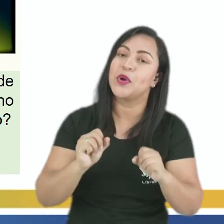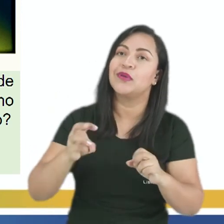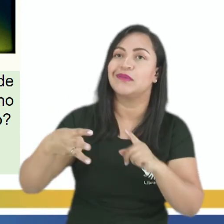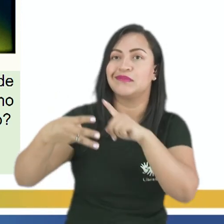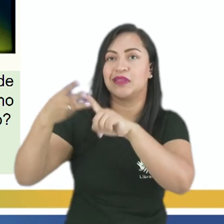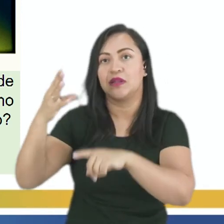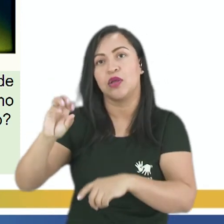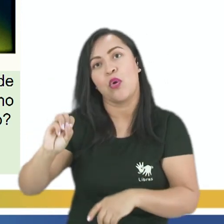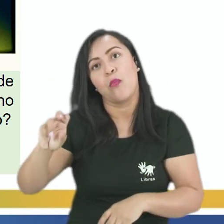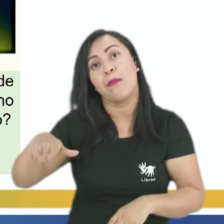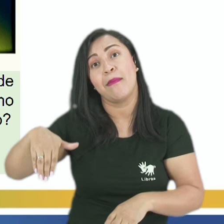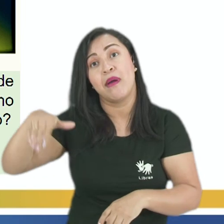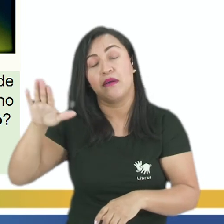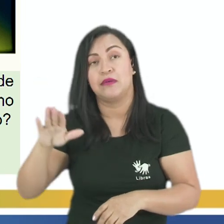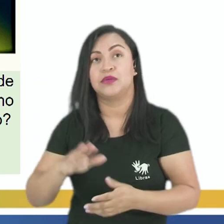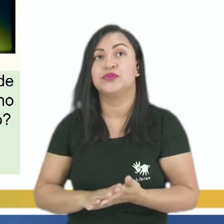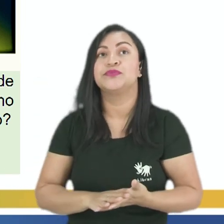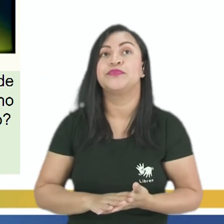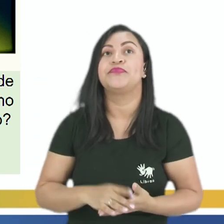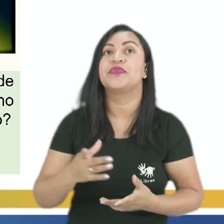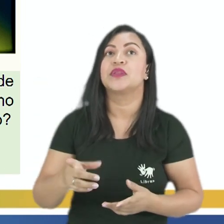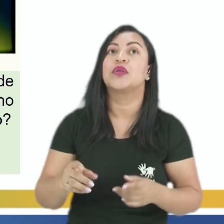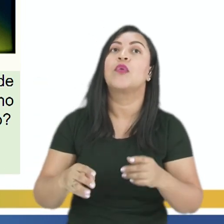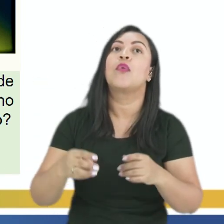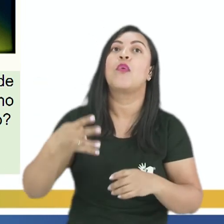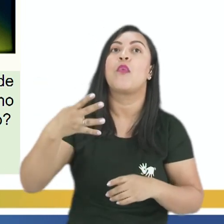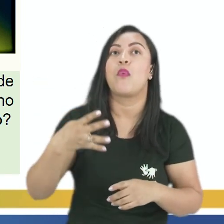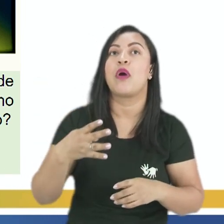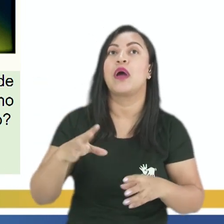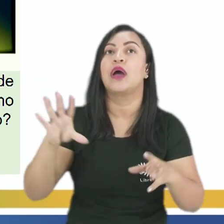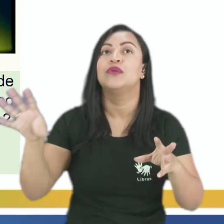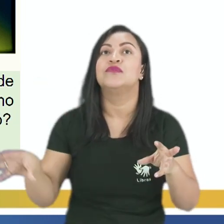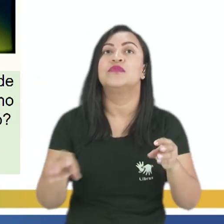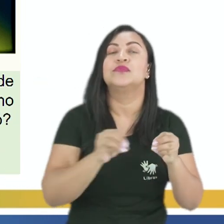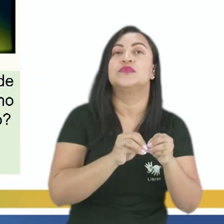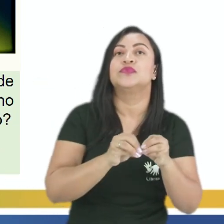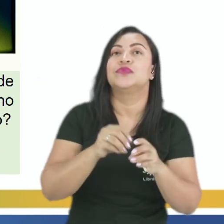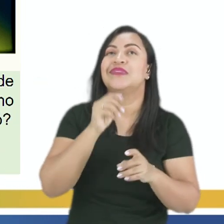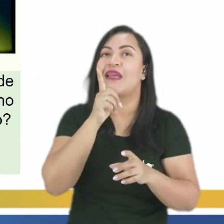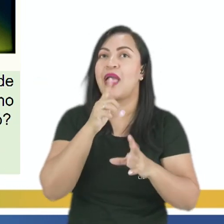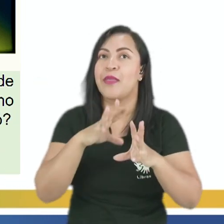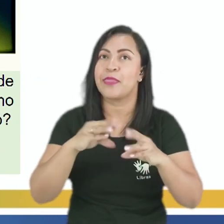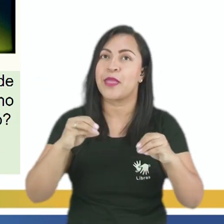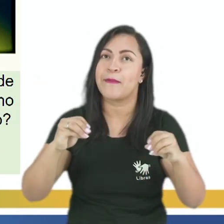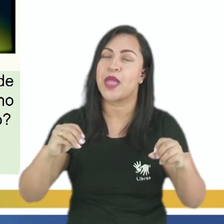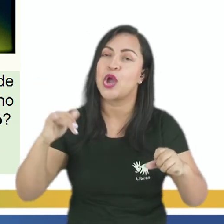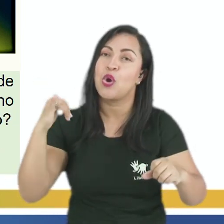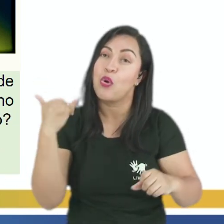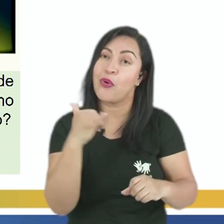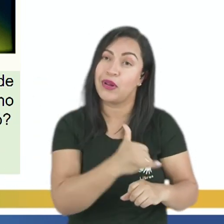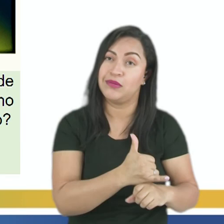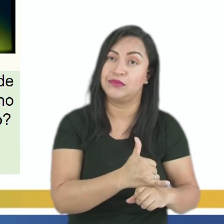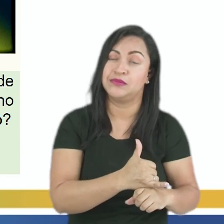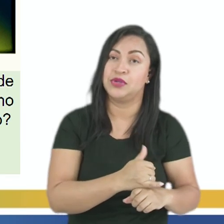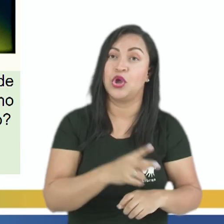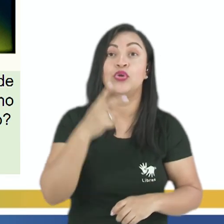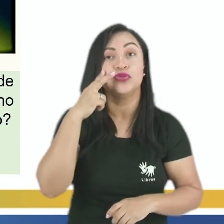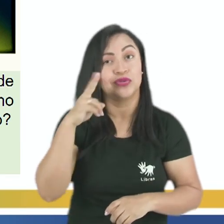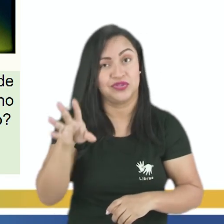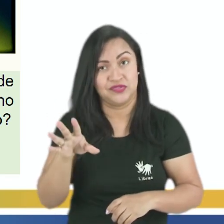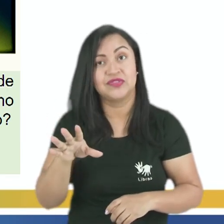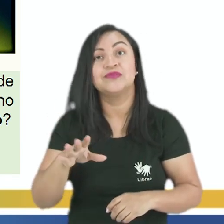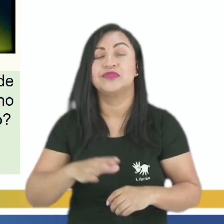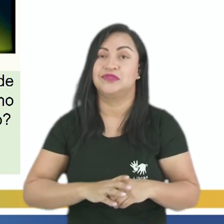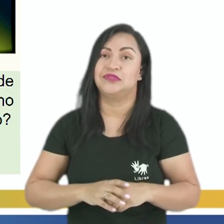4, formam soluções aquosas condutoras de corrente elétrica. Nós vimos que os ácidos na reação de dissociação vai